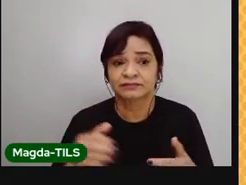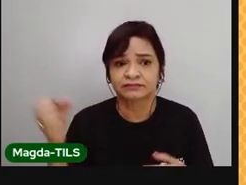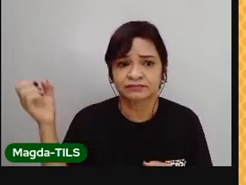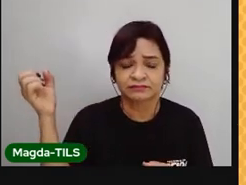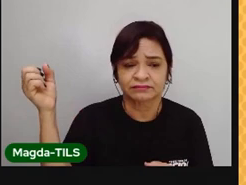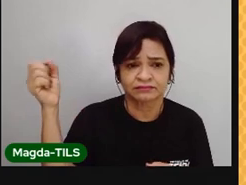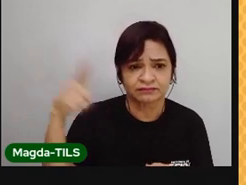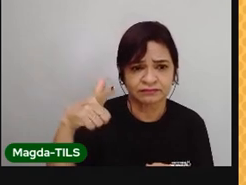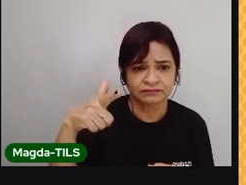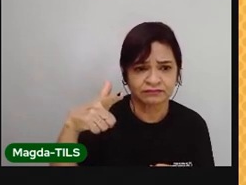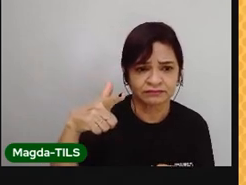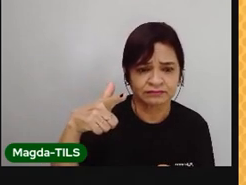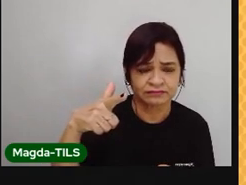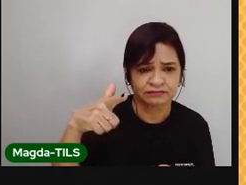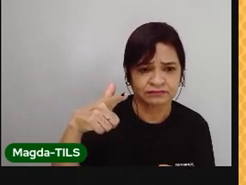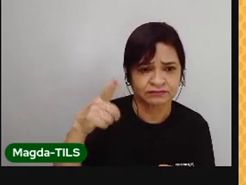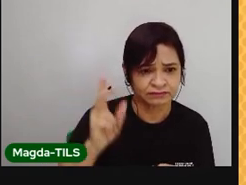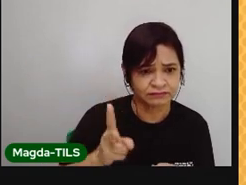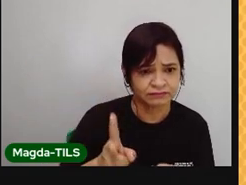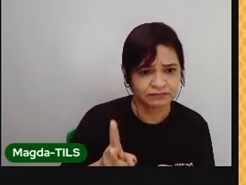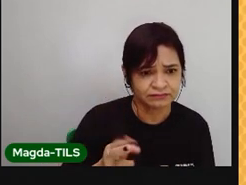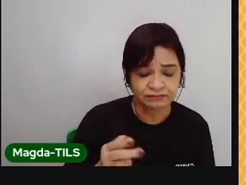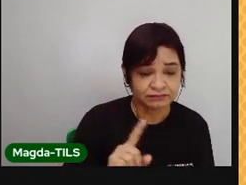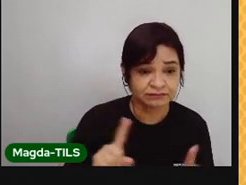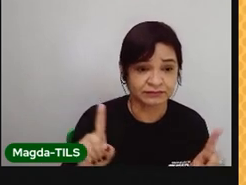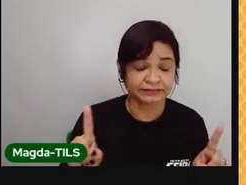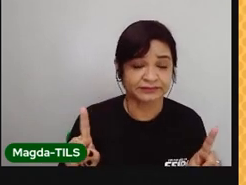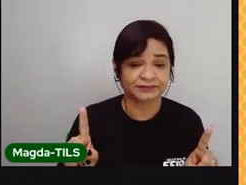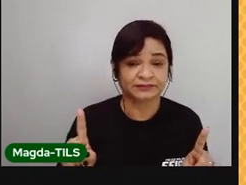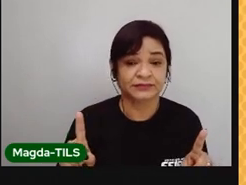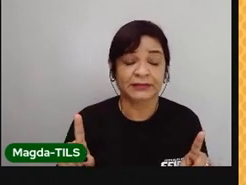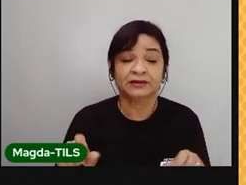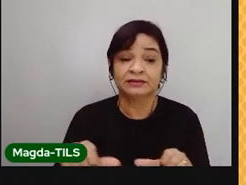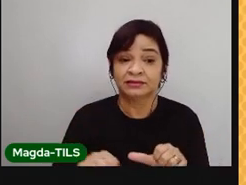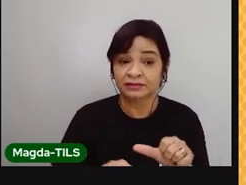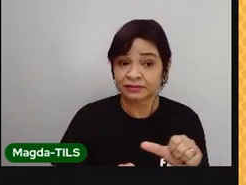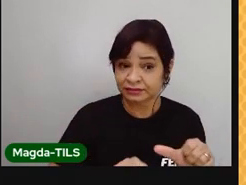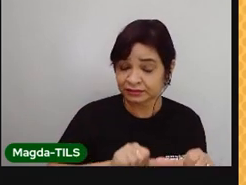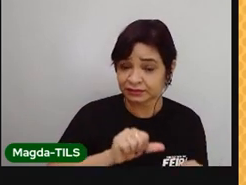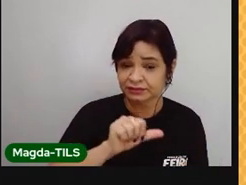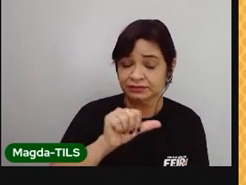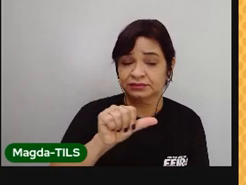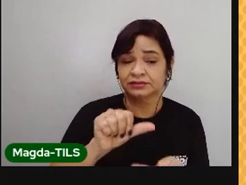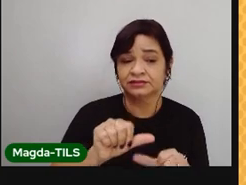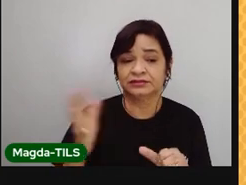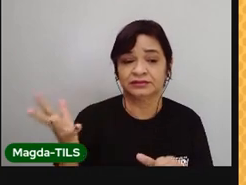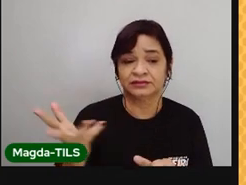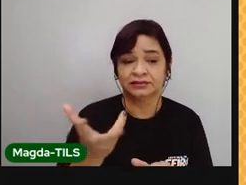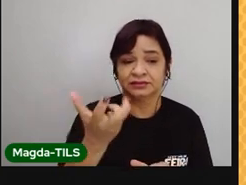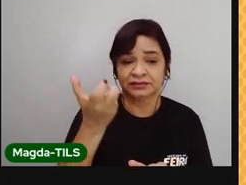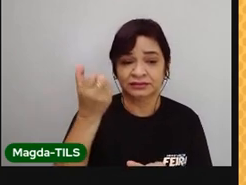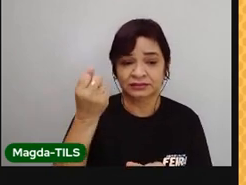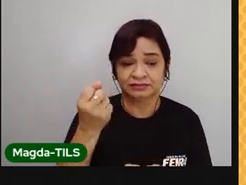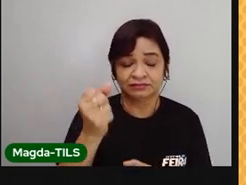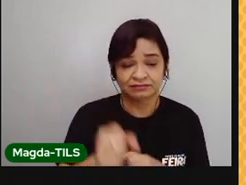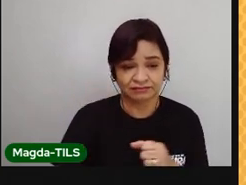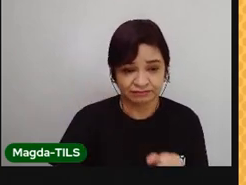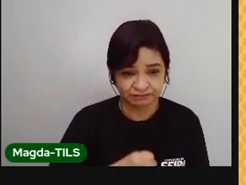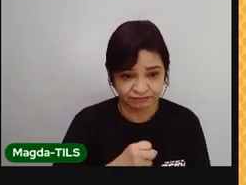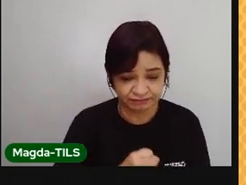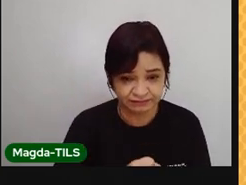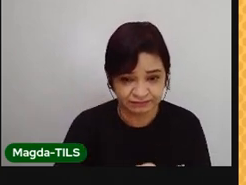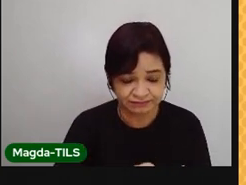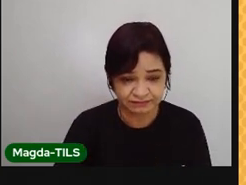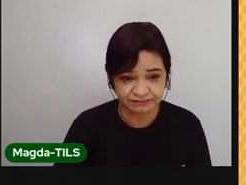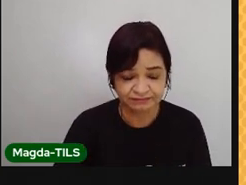mesma para todas as posições, nós vamos ter uma alternância nas estações de ano. É o que nós chamamos de